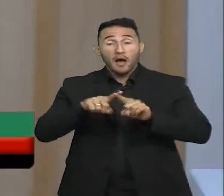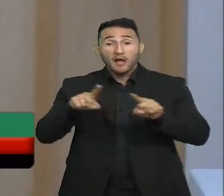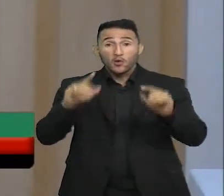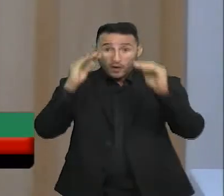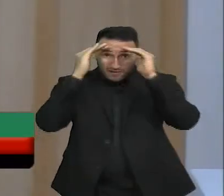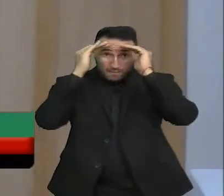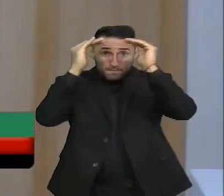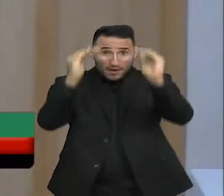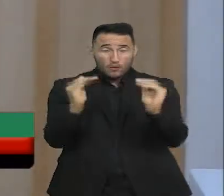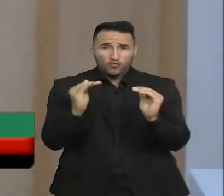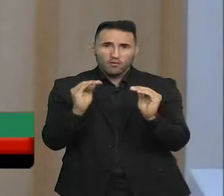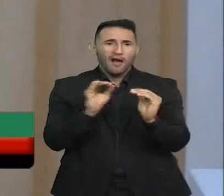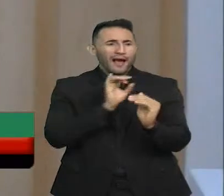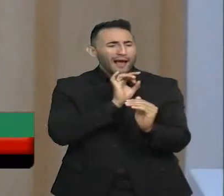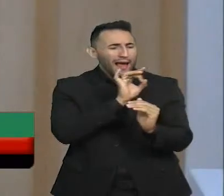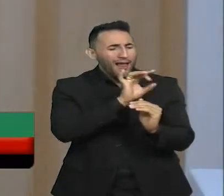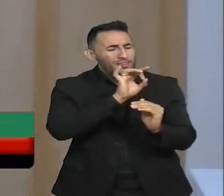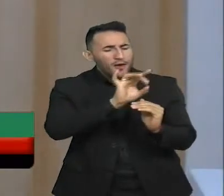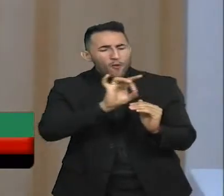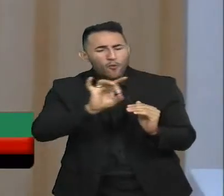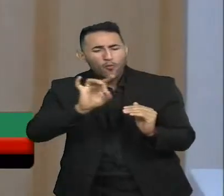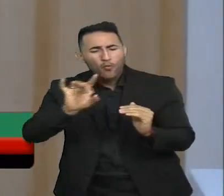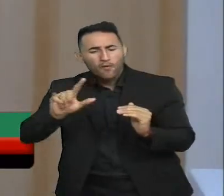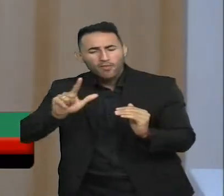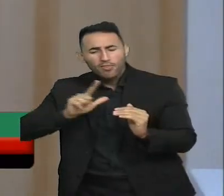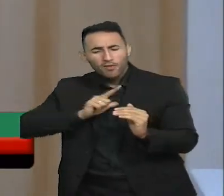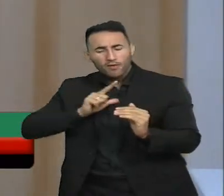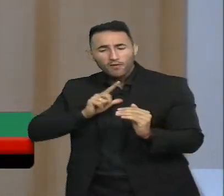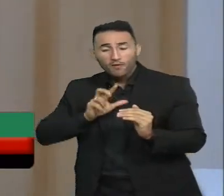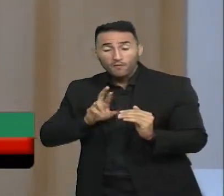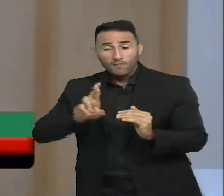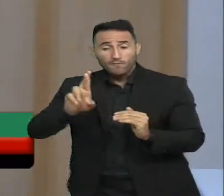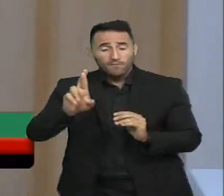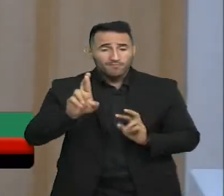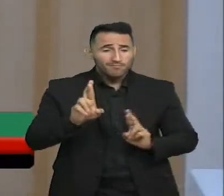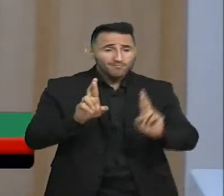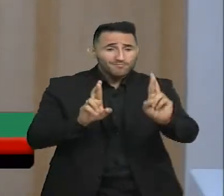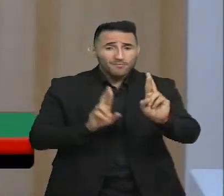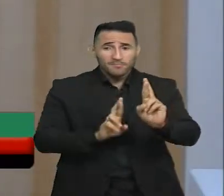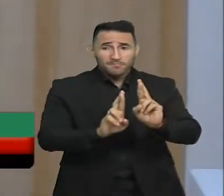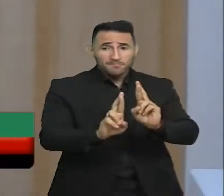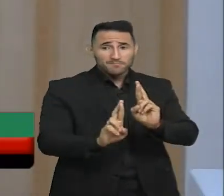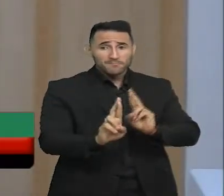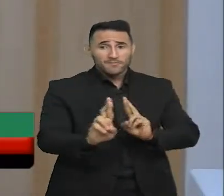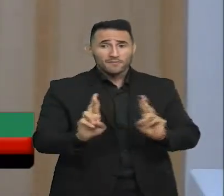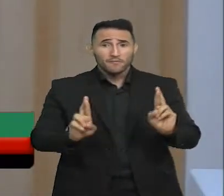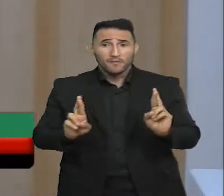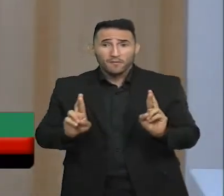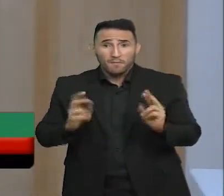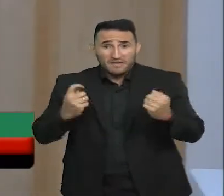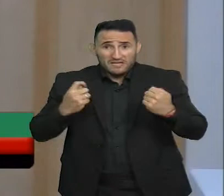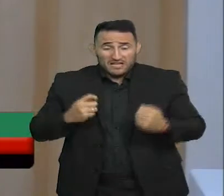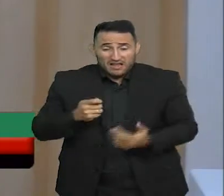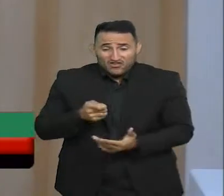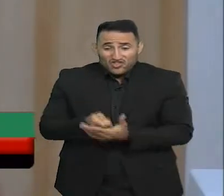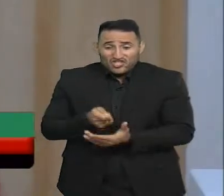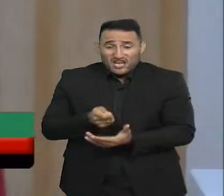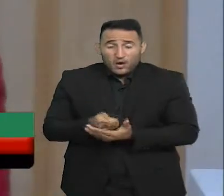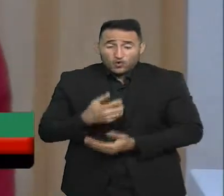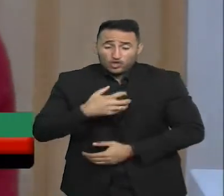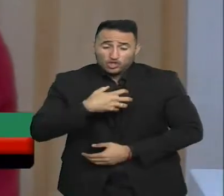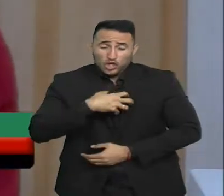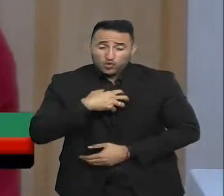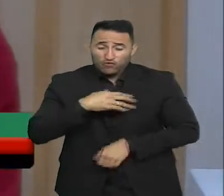cada um que está aqui representando o seu segmento, até porque a gente não tem que ditar a maneira de